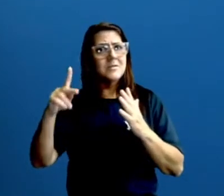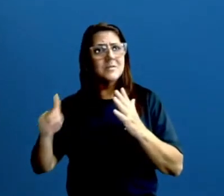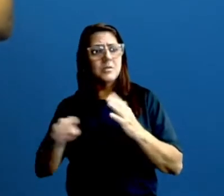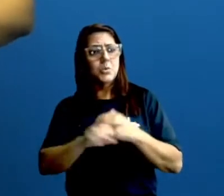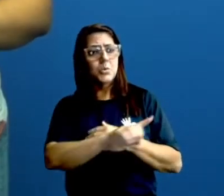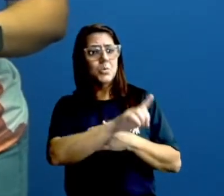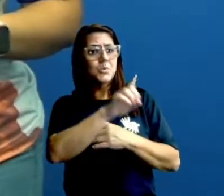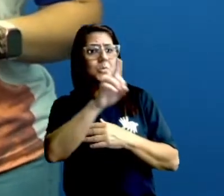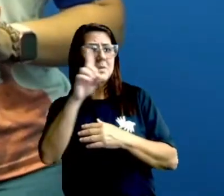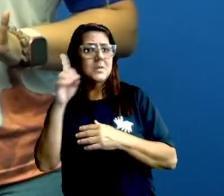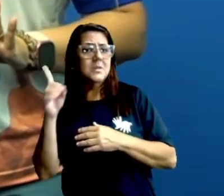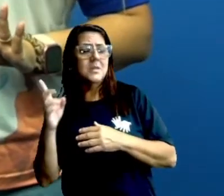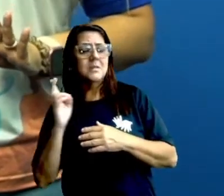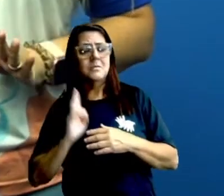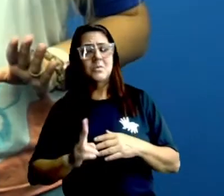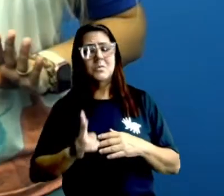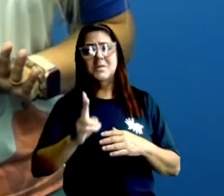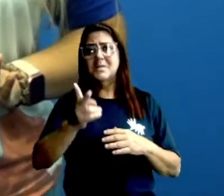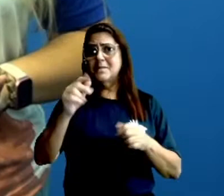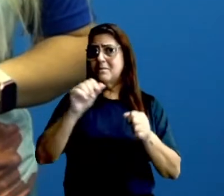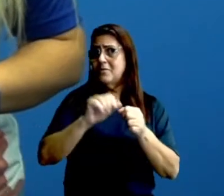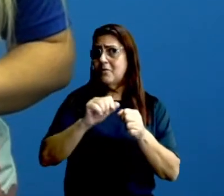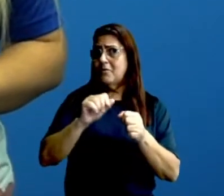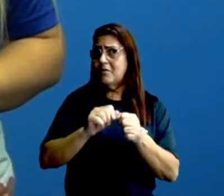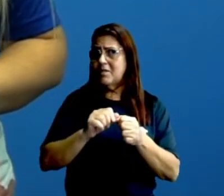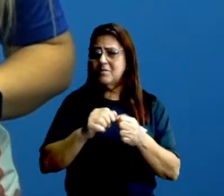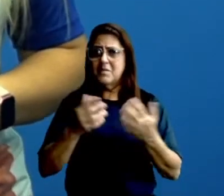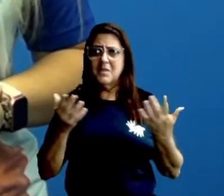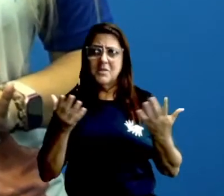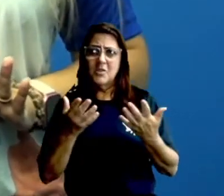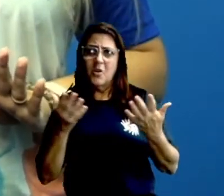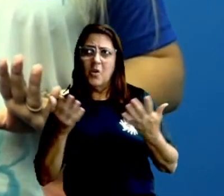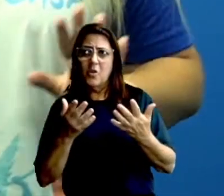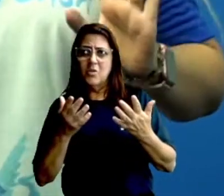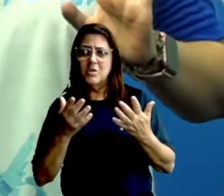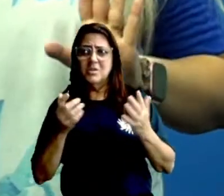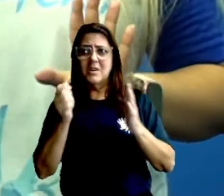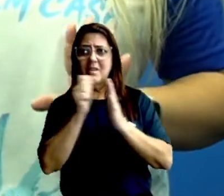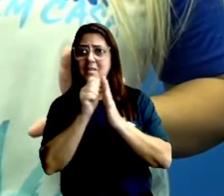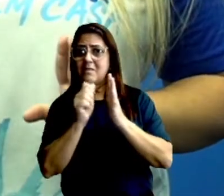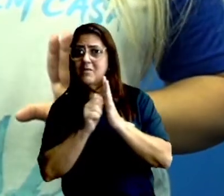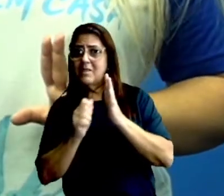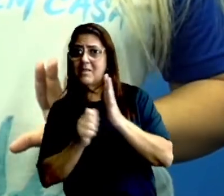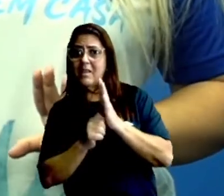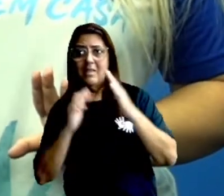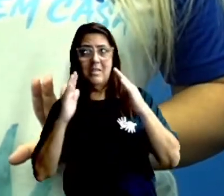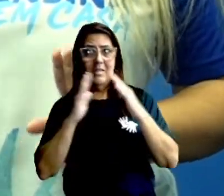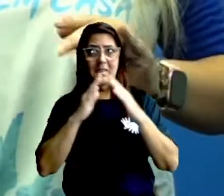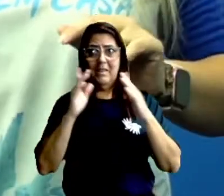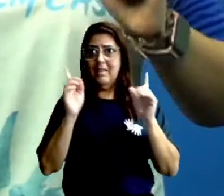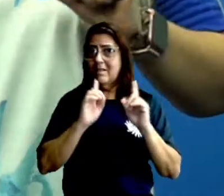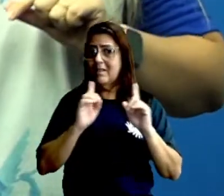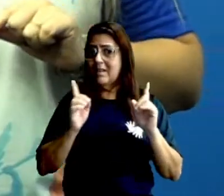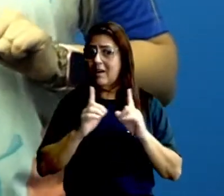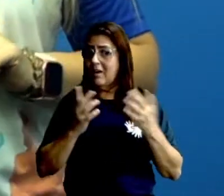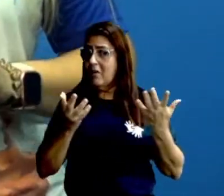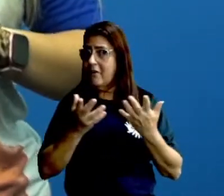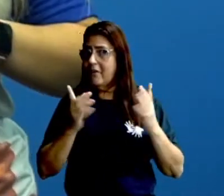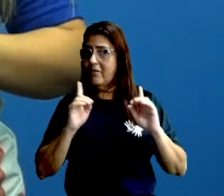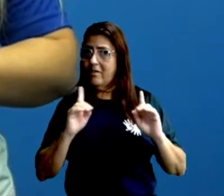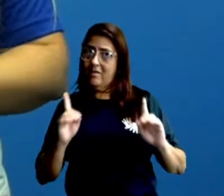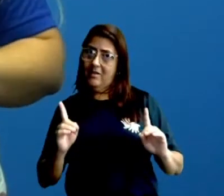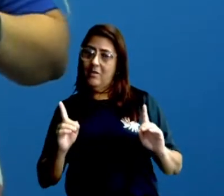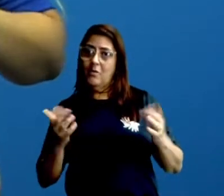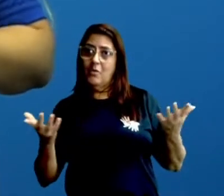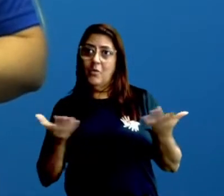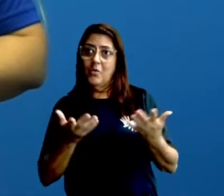data, como a gente faz em todas as aulas, mas a gente não vai fazer nenhuma tarefinha de casa por enquanto. O que a gente quer